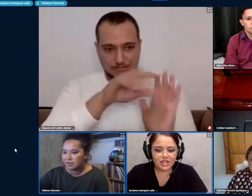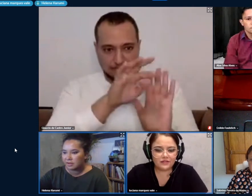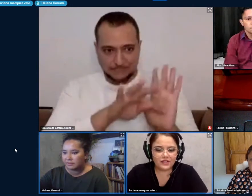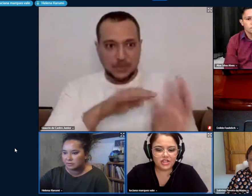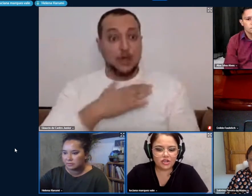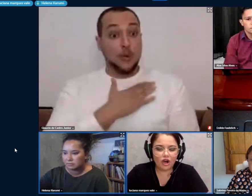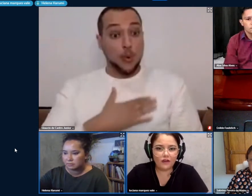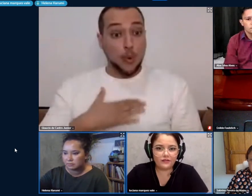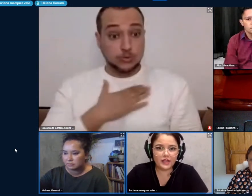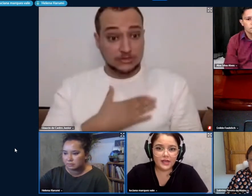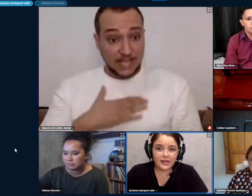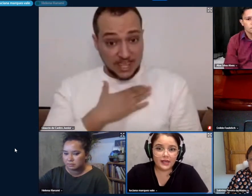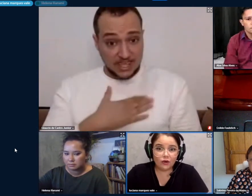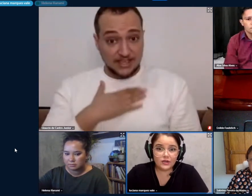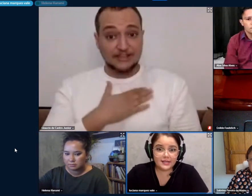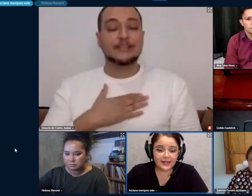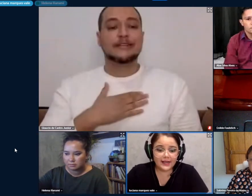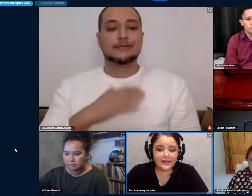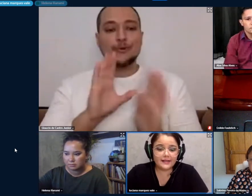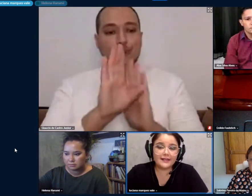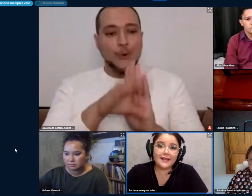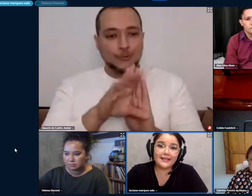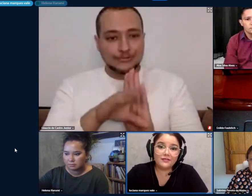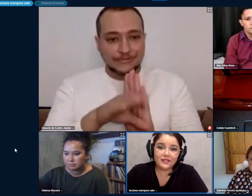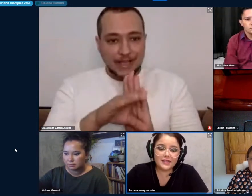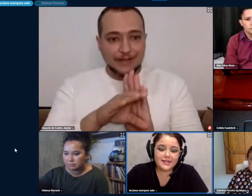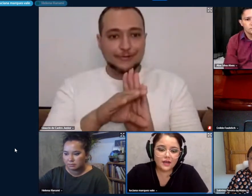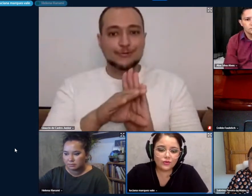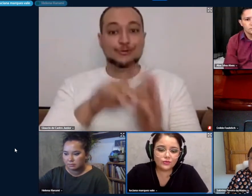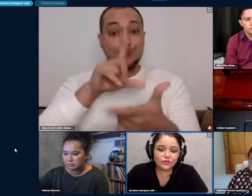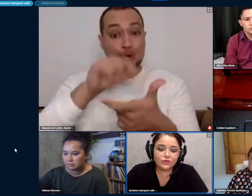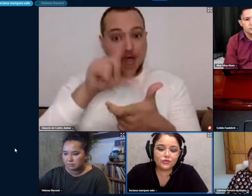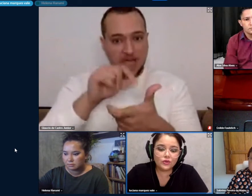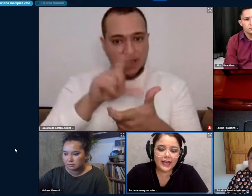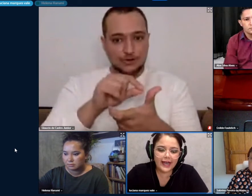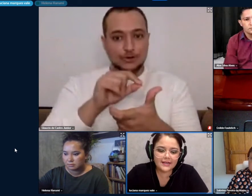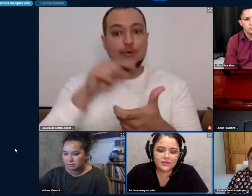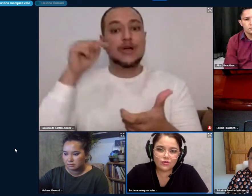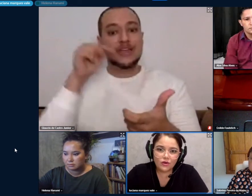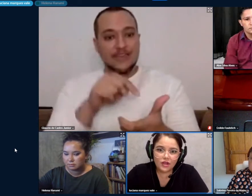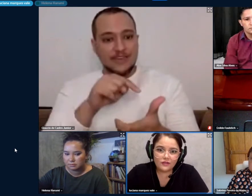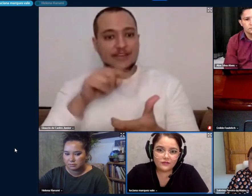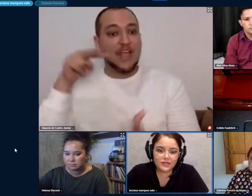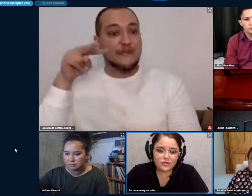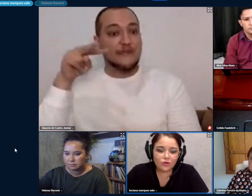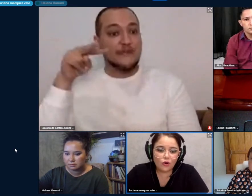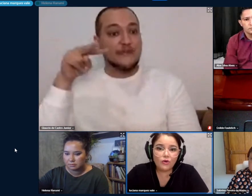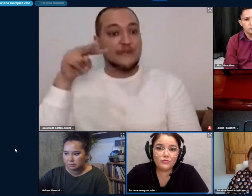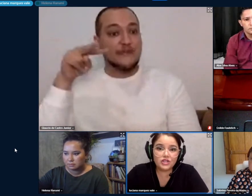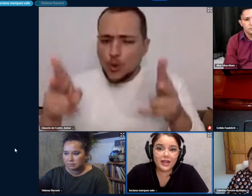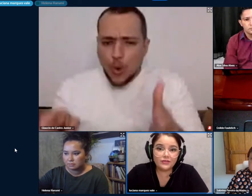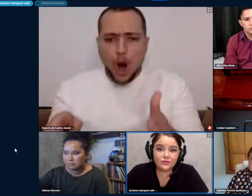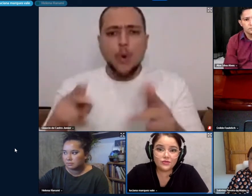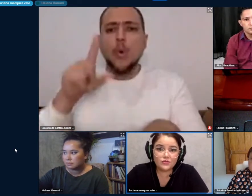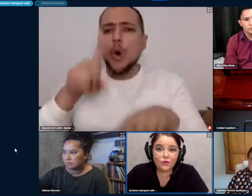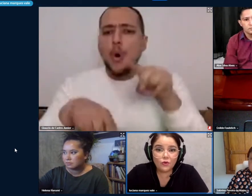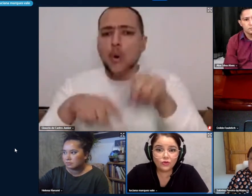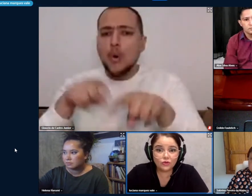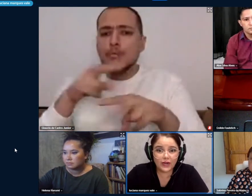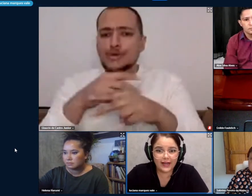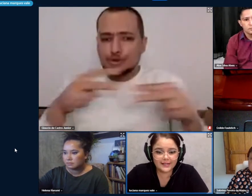Na página 29... Eu gostei da definição do léxico, visto como